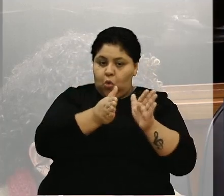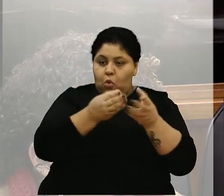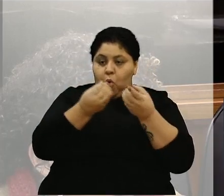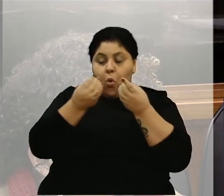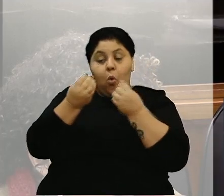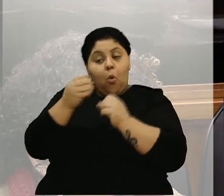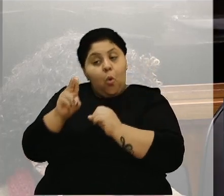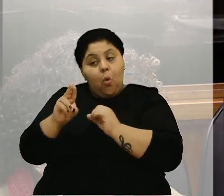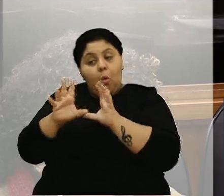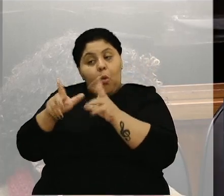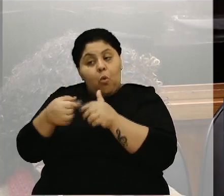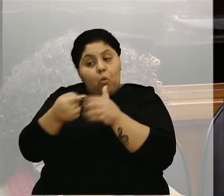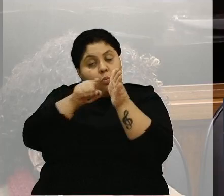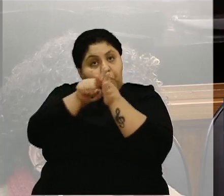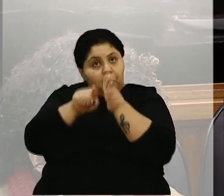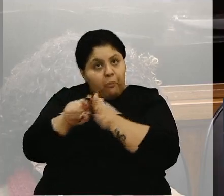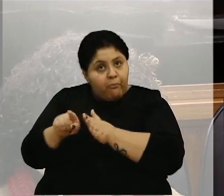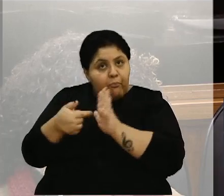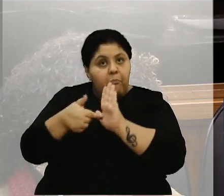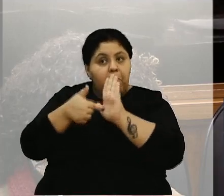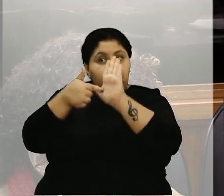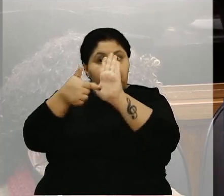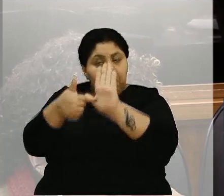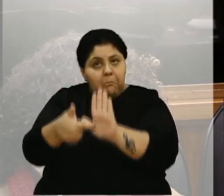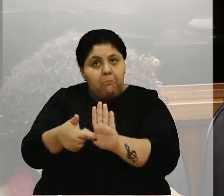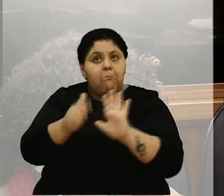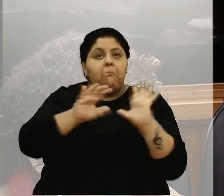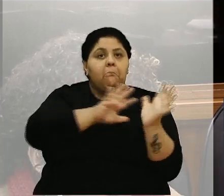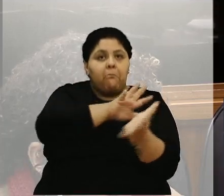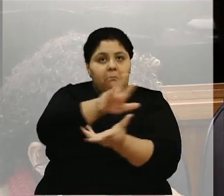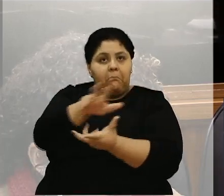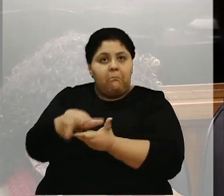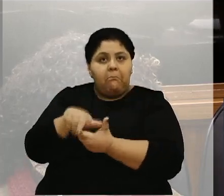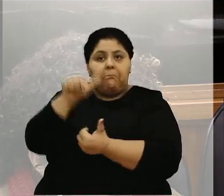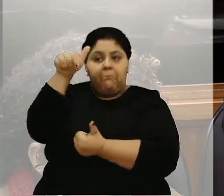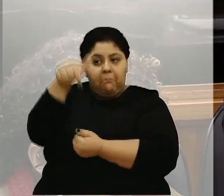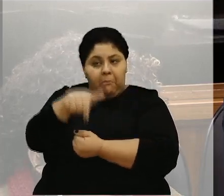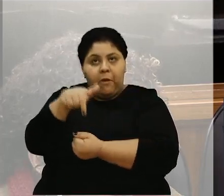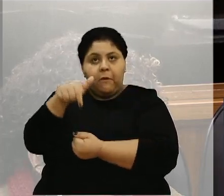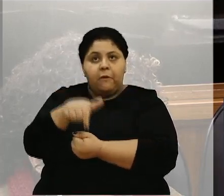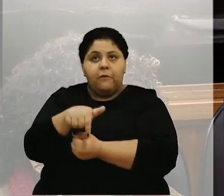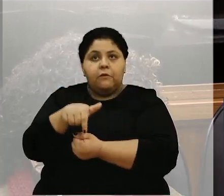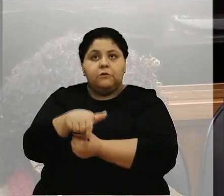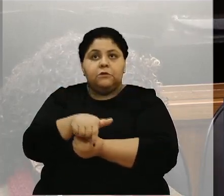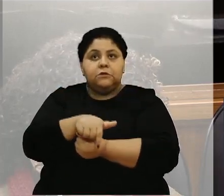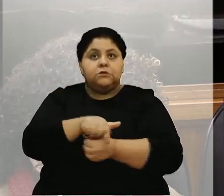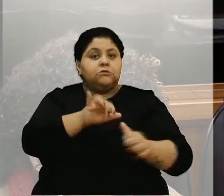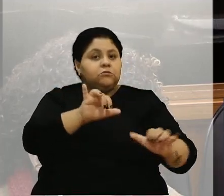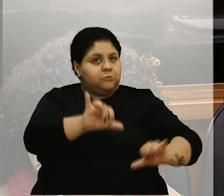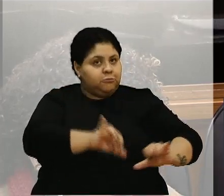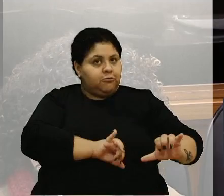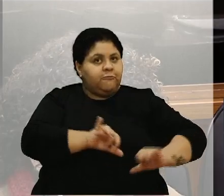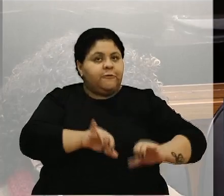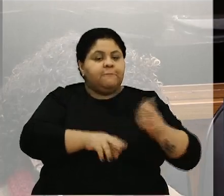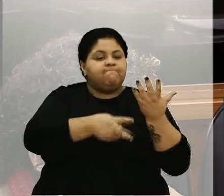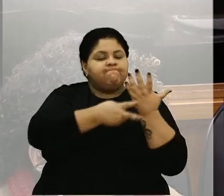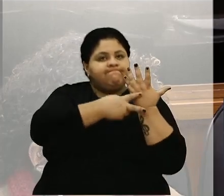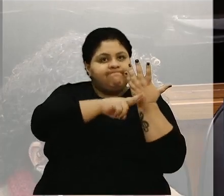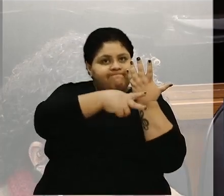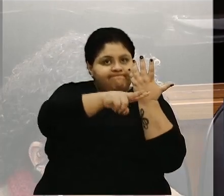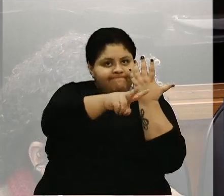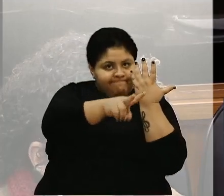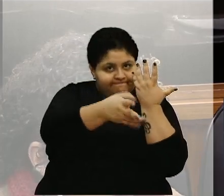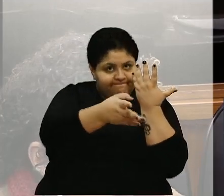indicam que a humanidade, e especialmente a nossa espécie, vai sofrer as consequências. As